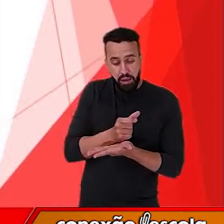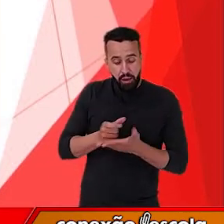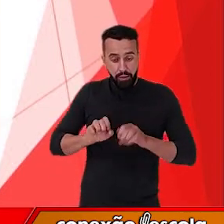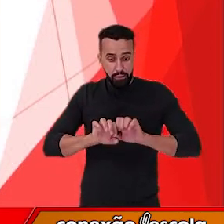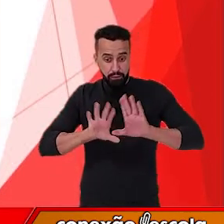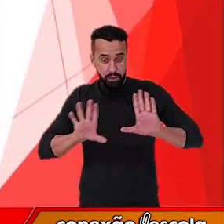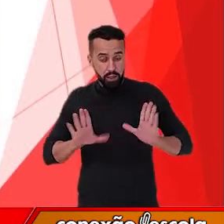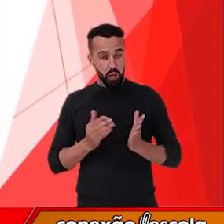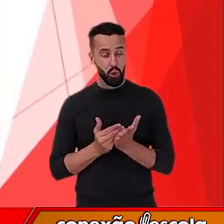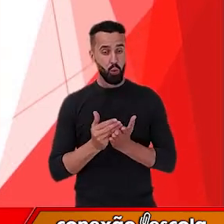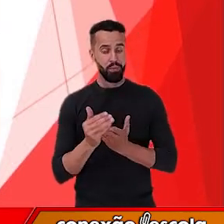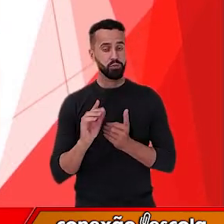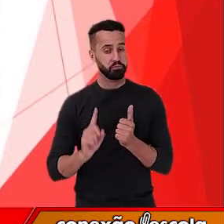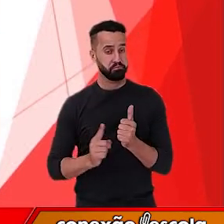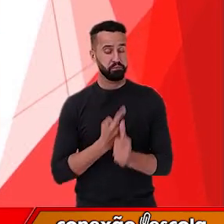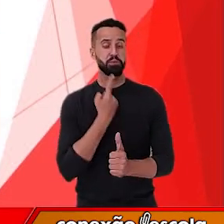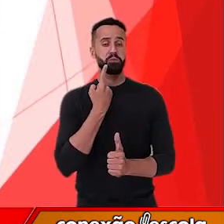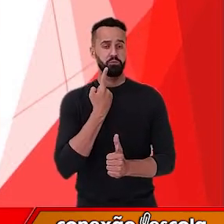tem que começar o jogo.